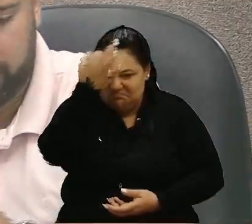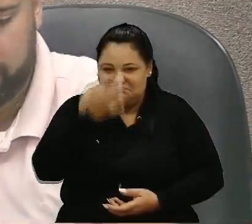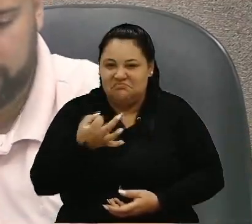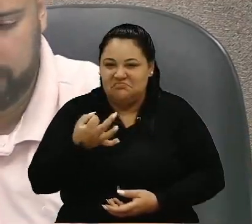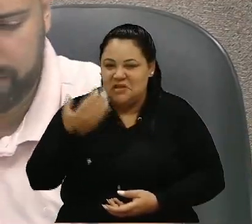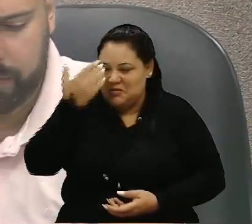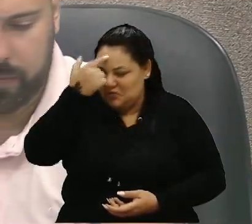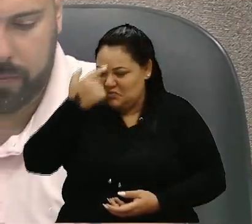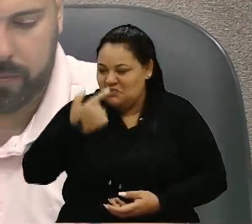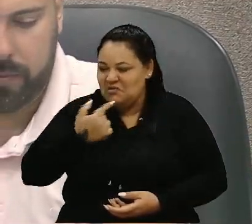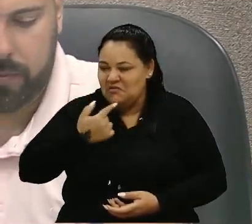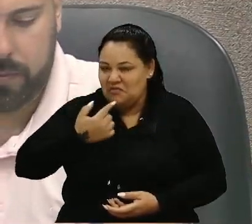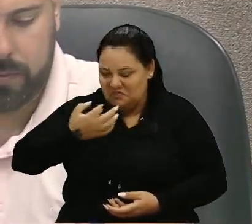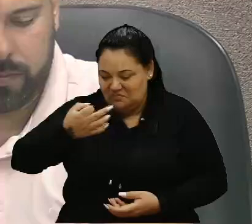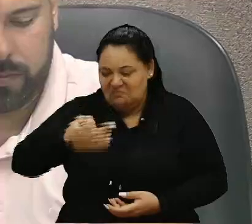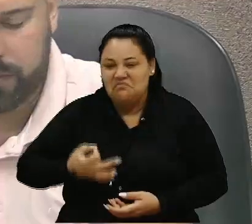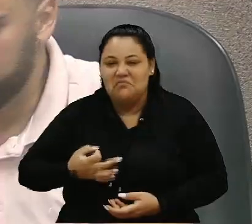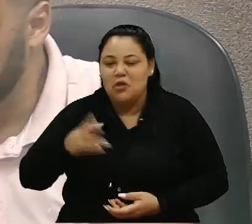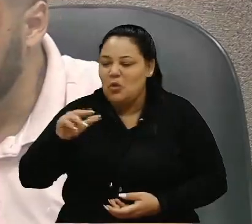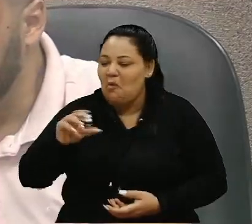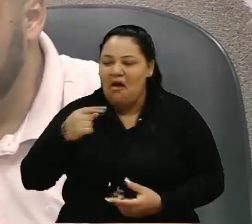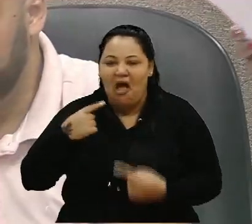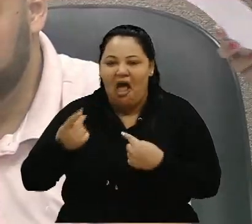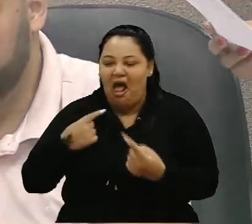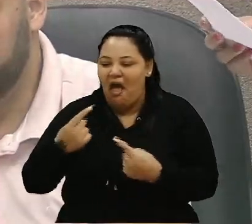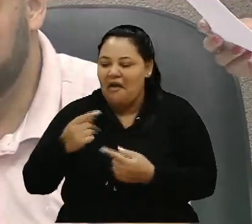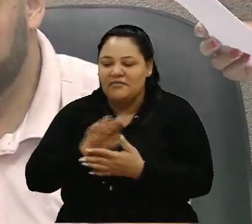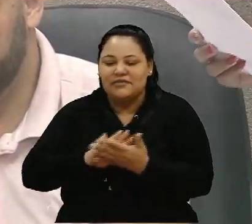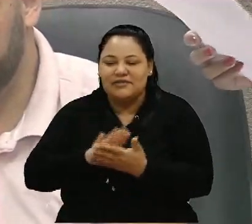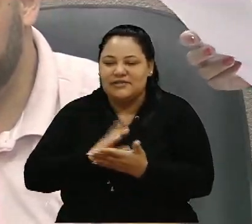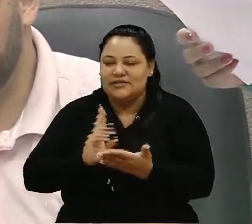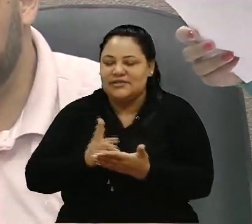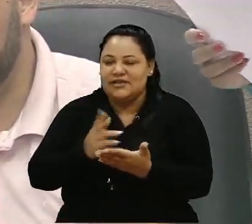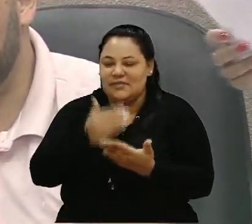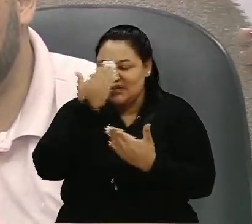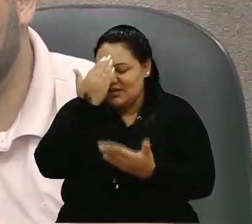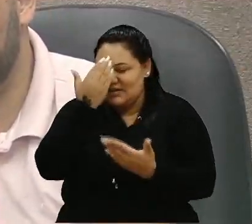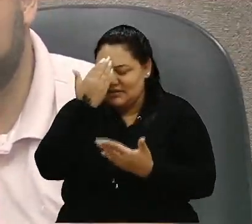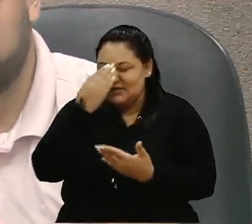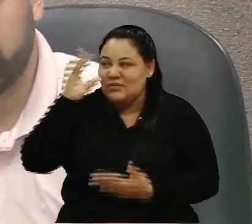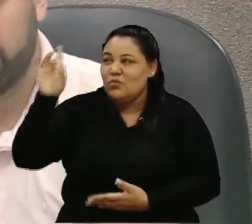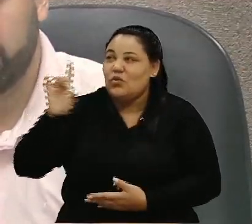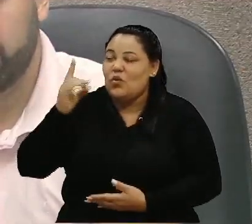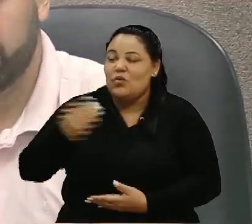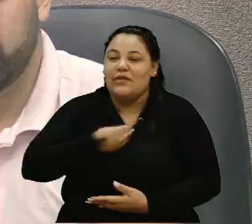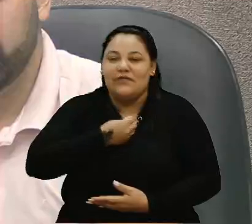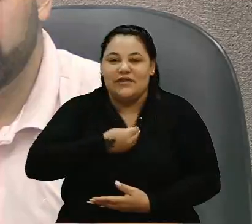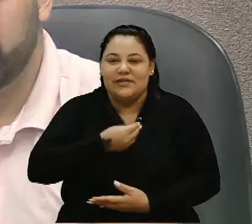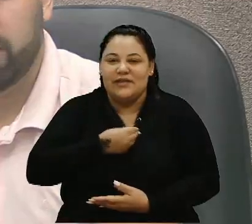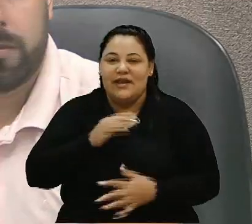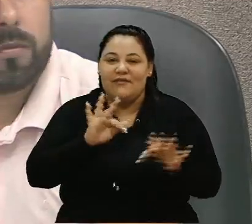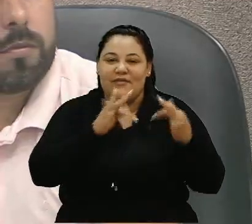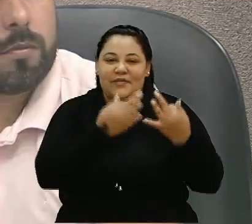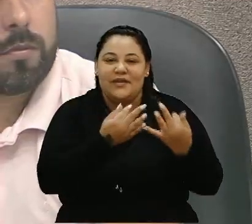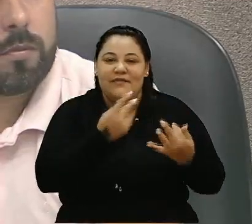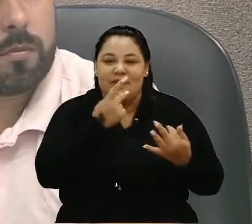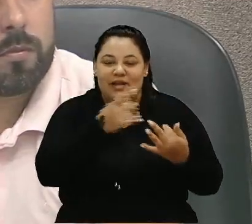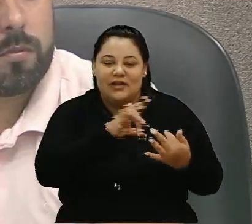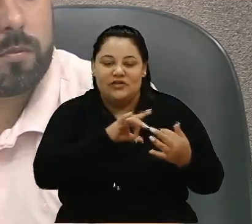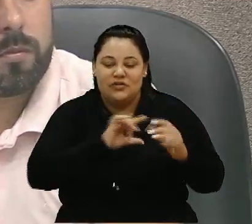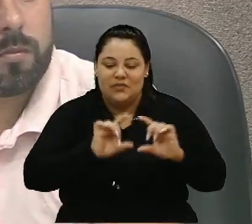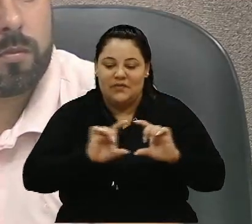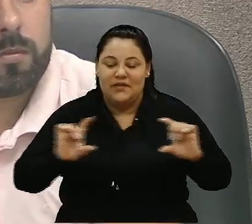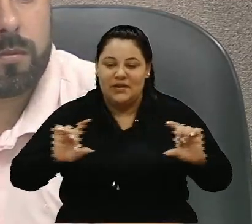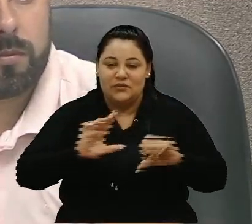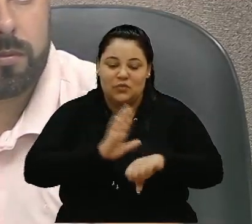excepcional, nunca se queixava de nada, sempre agradecia pelo dom da vida. A família conta que ela tinha uma frase para